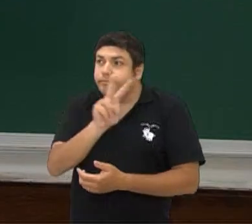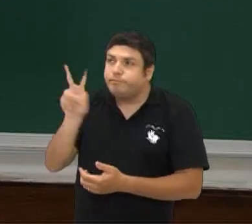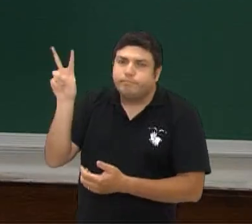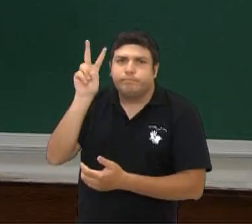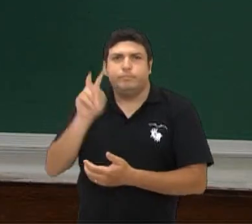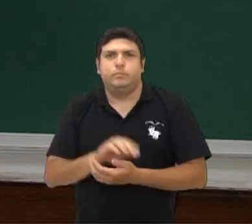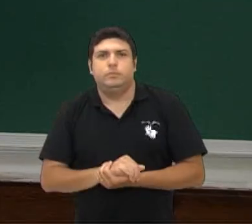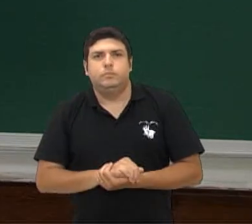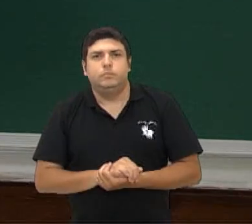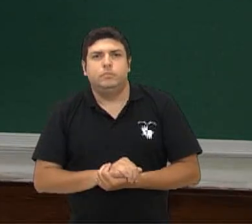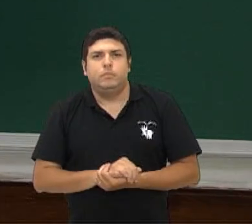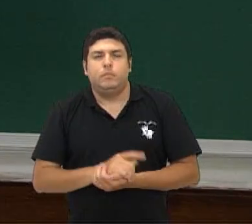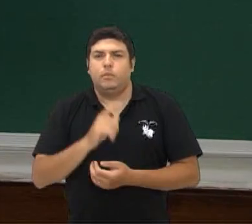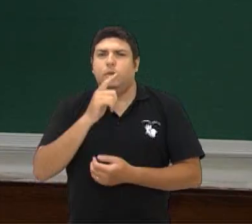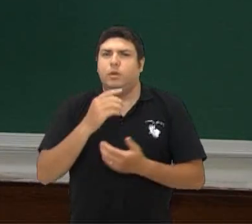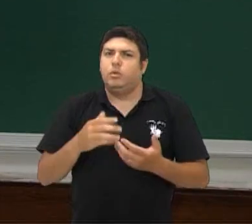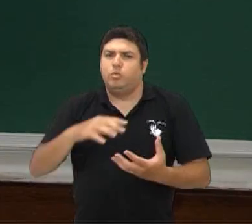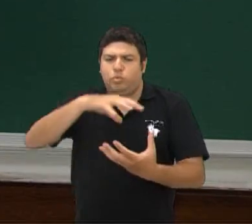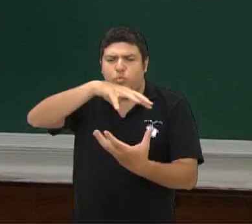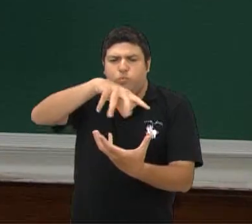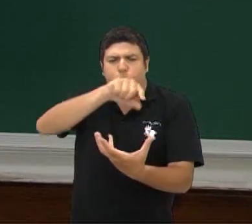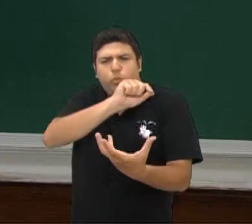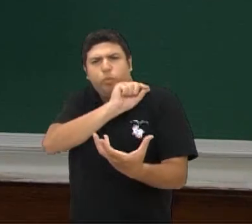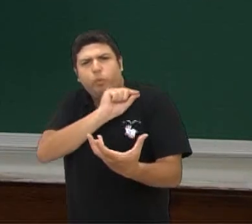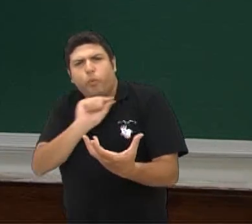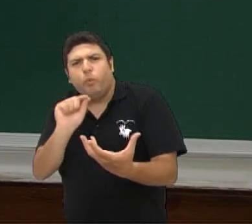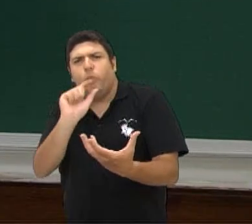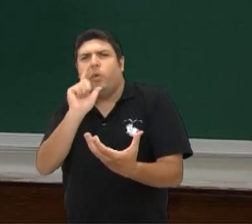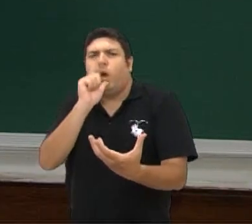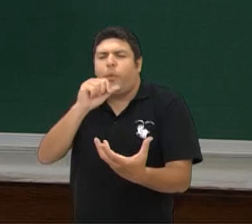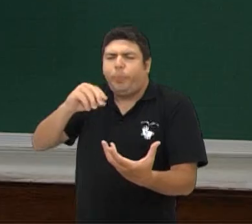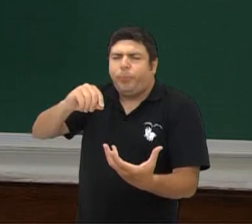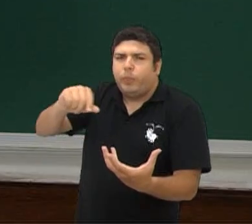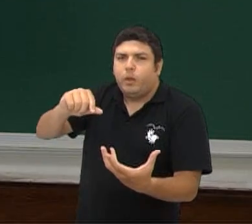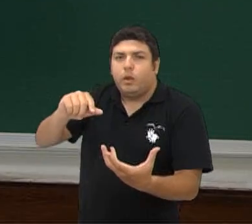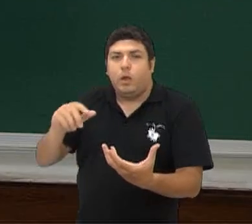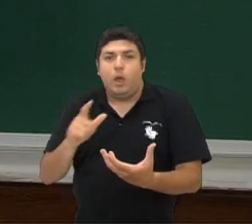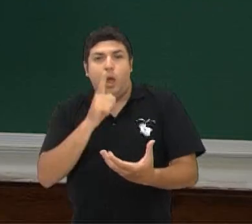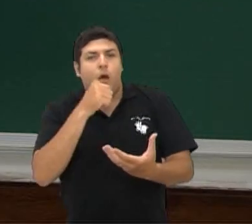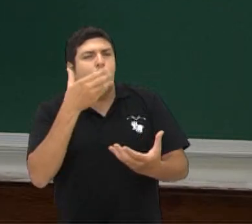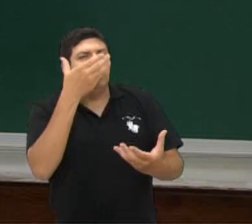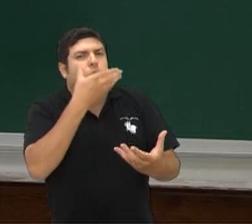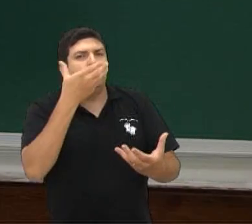a gente tem muito mais água salgada no mundo do que doce, e a água doce que a gente tem, a maior parte